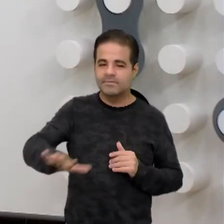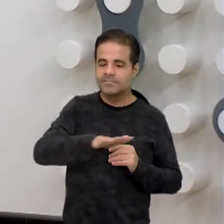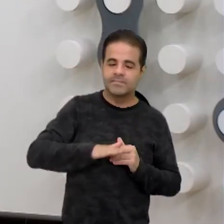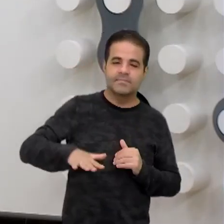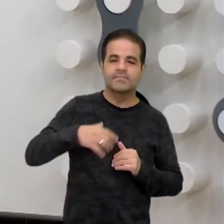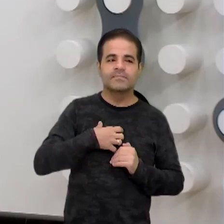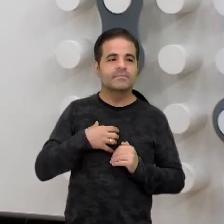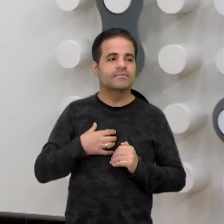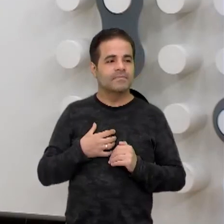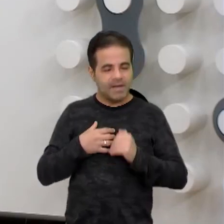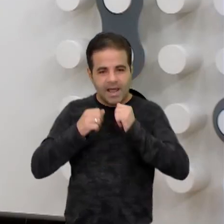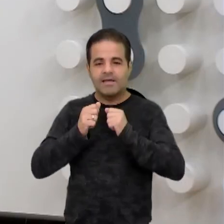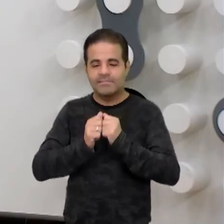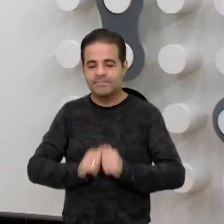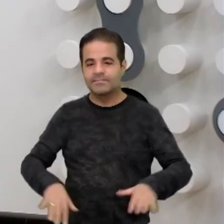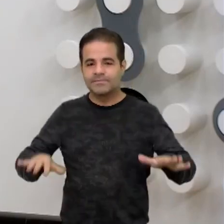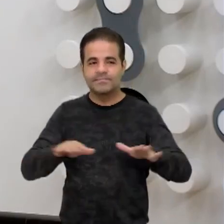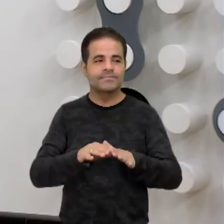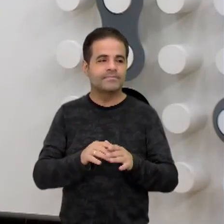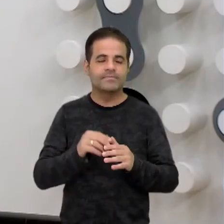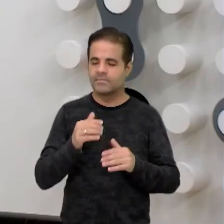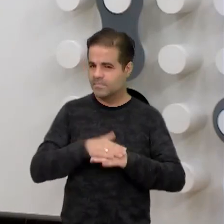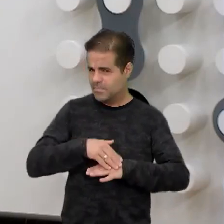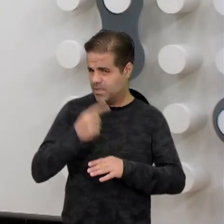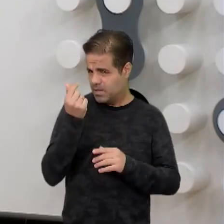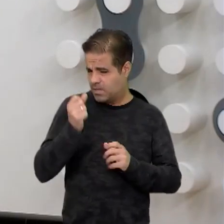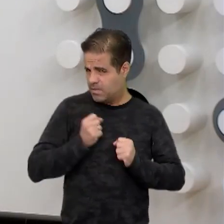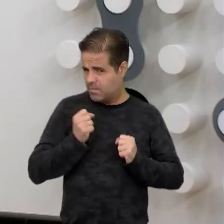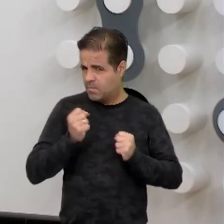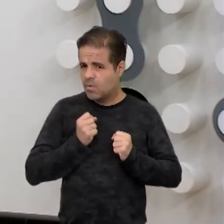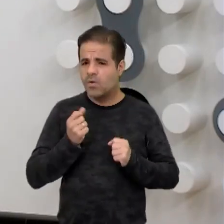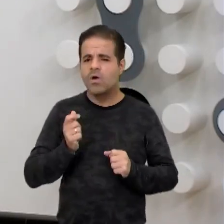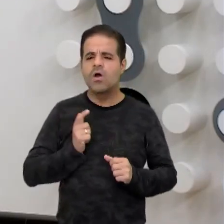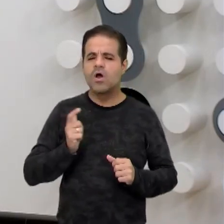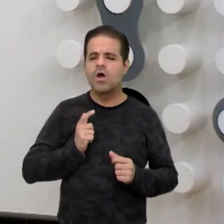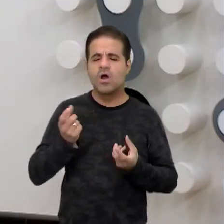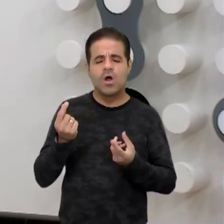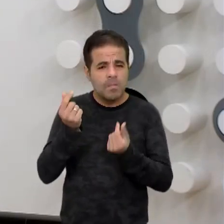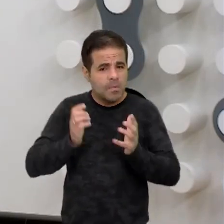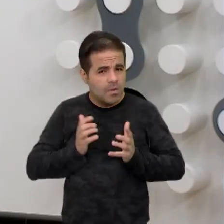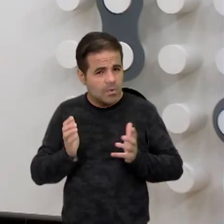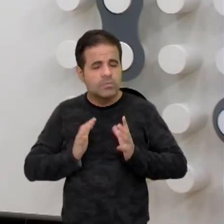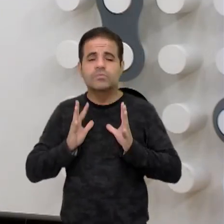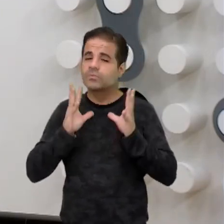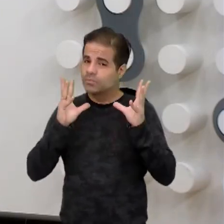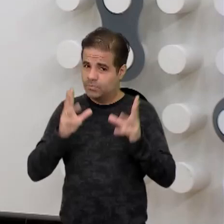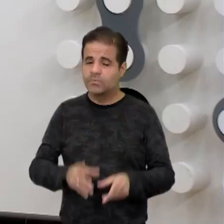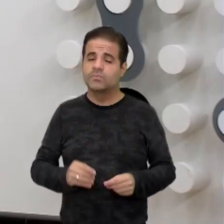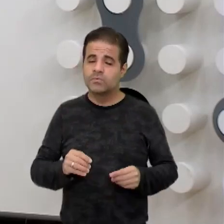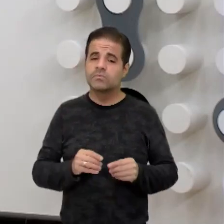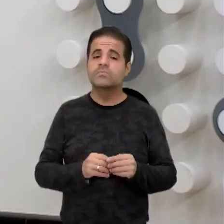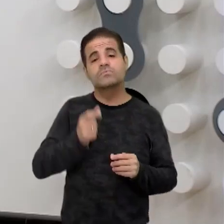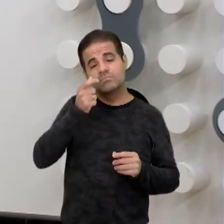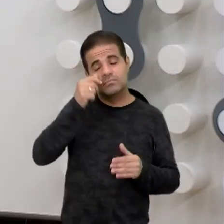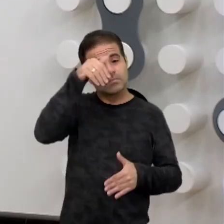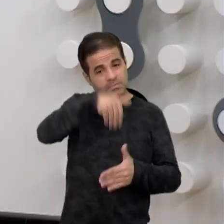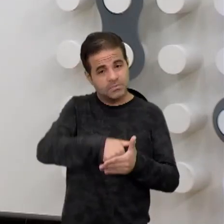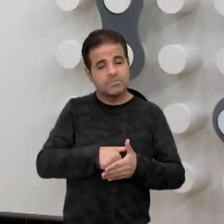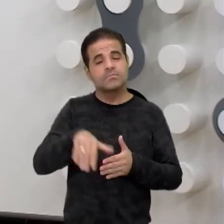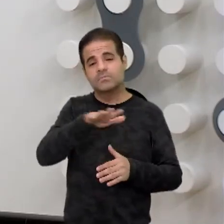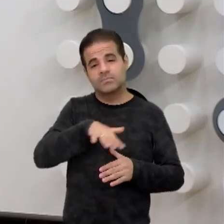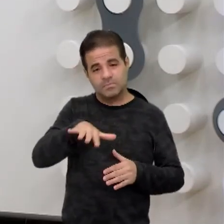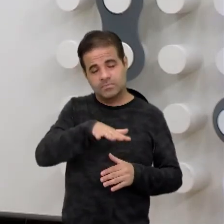numa família com maior poder financeiro ou menor. Isso tudo também te situa dentro de um